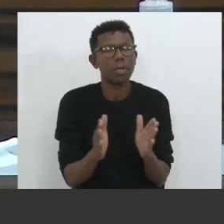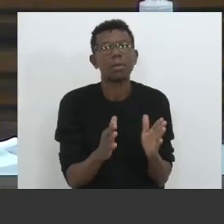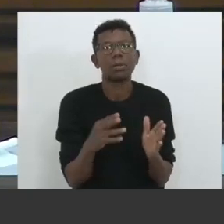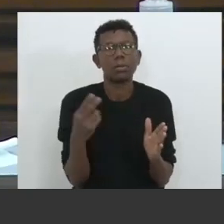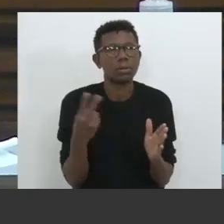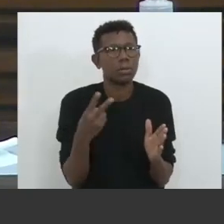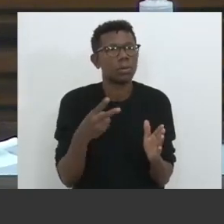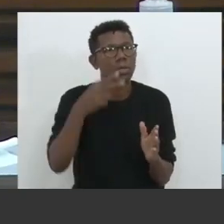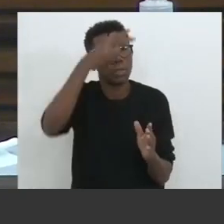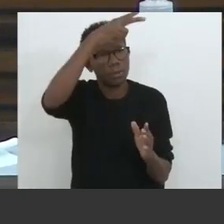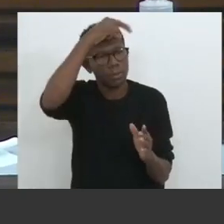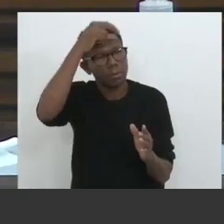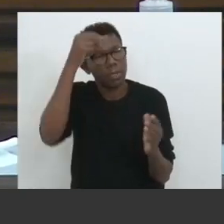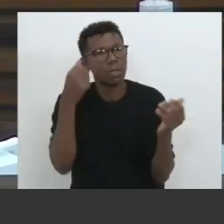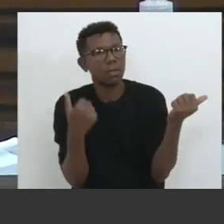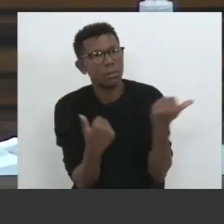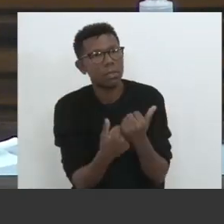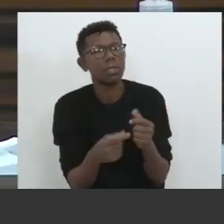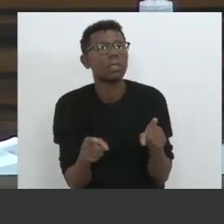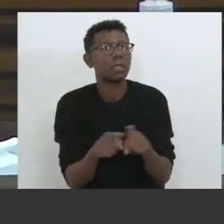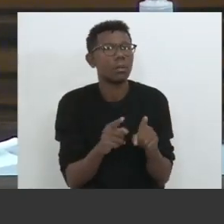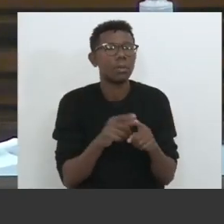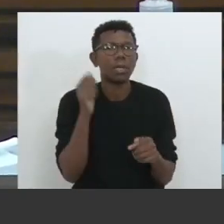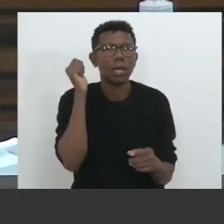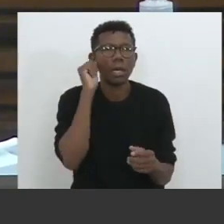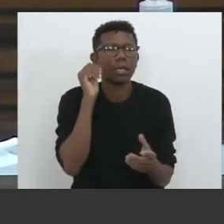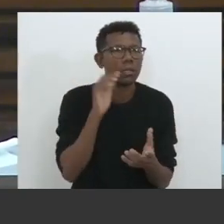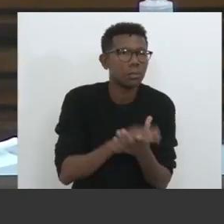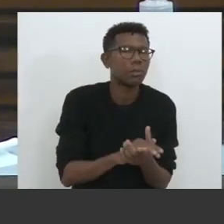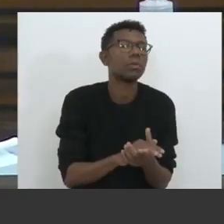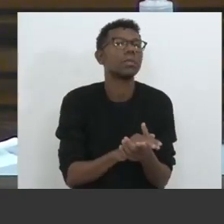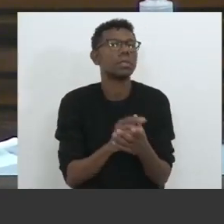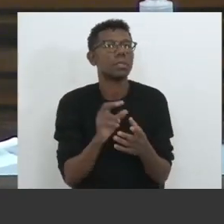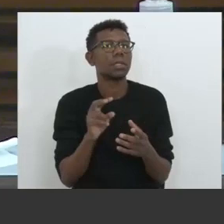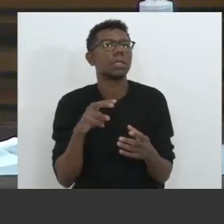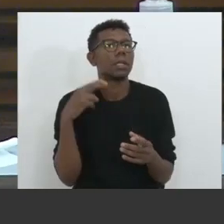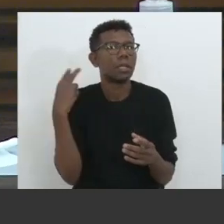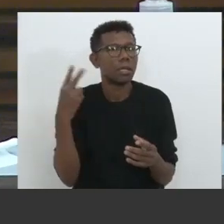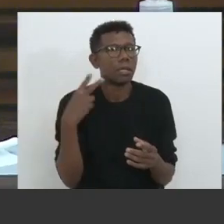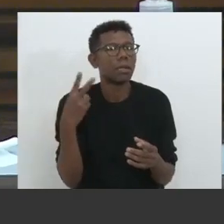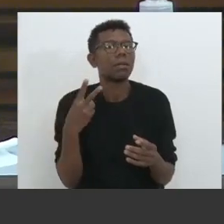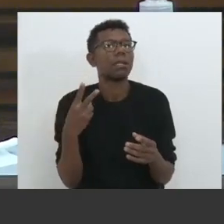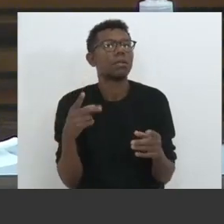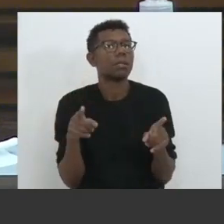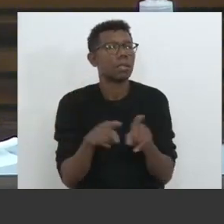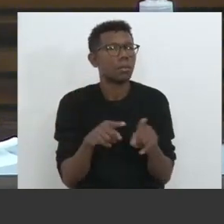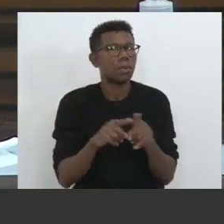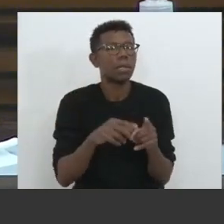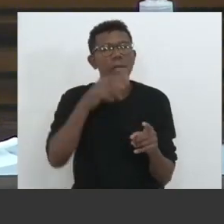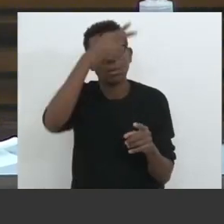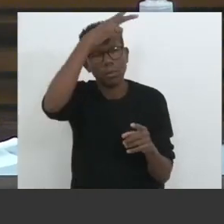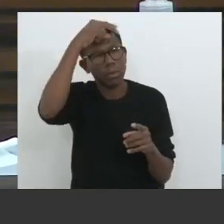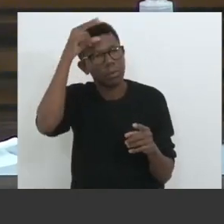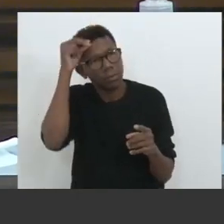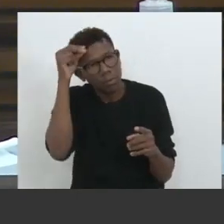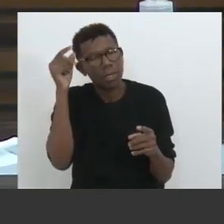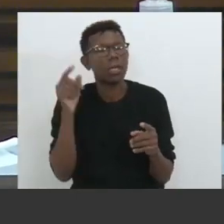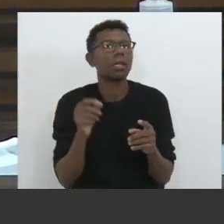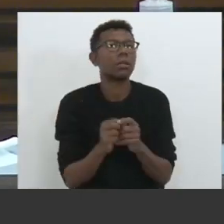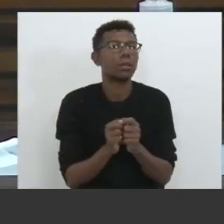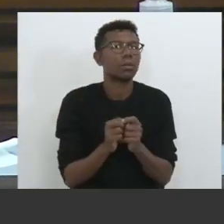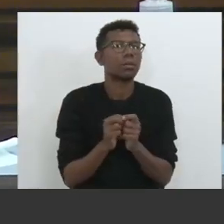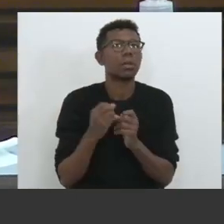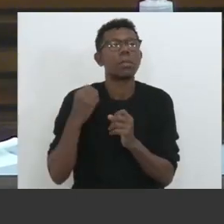elegeu a esposa dele vereadora Vanessa de Jesus e hoje ele é prefeito em exercício Prefeito fez uma viagem pro